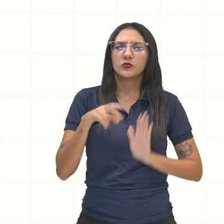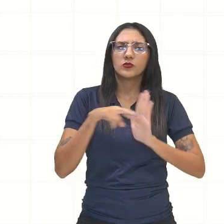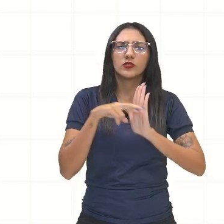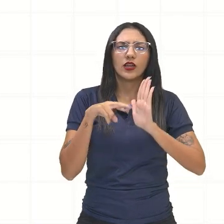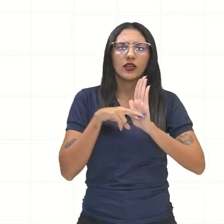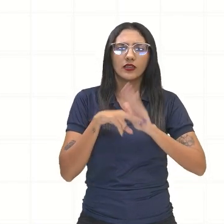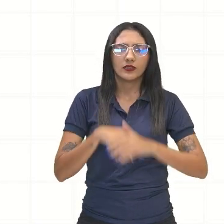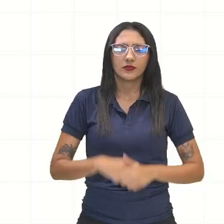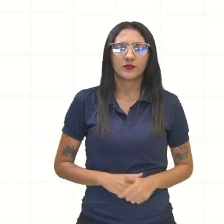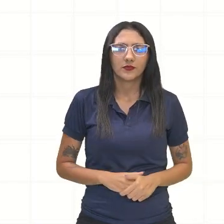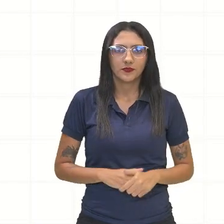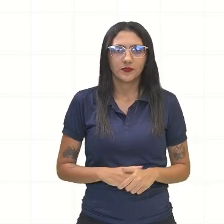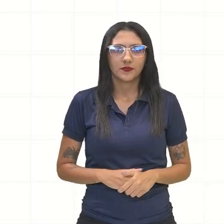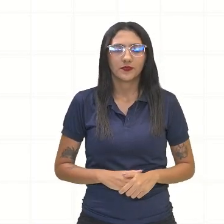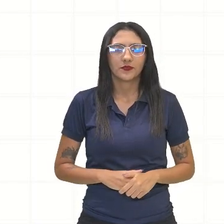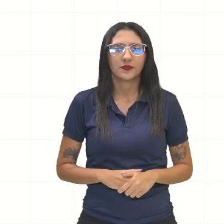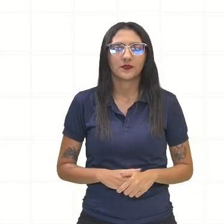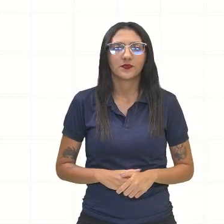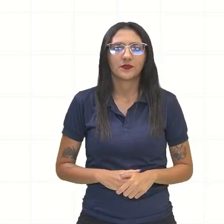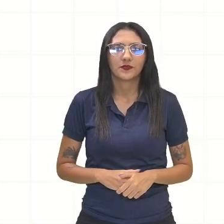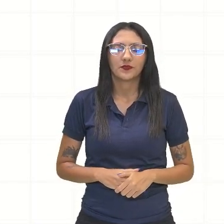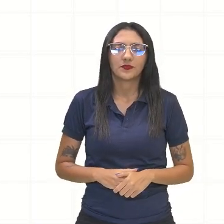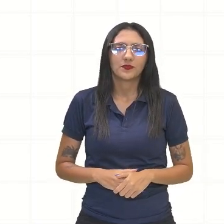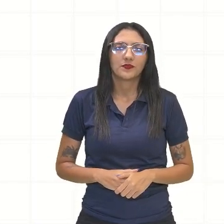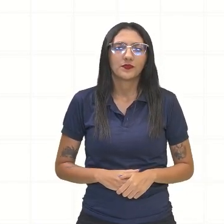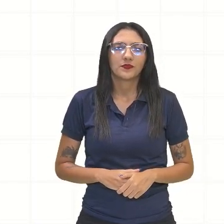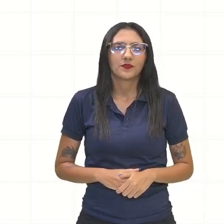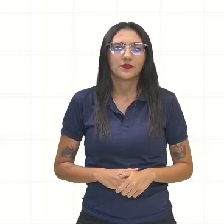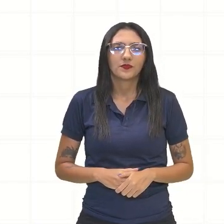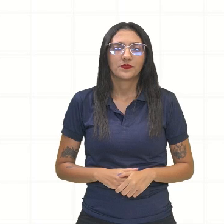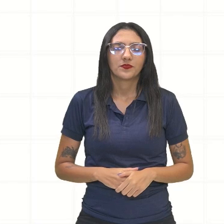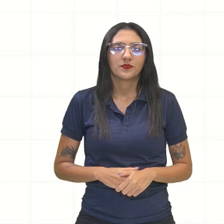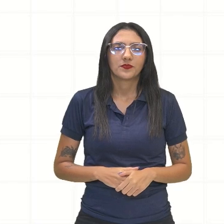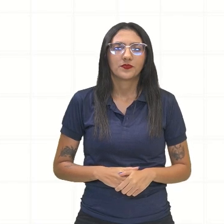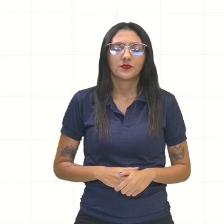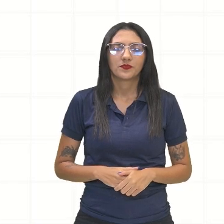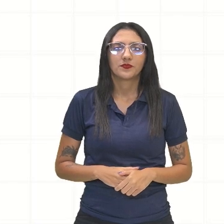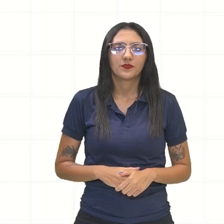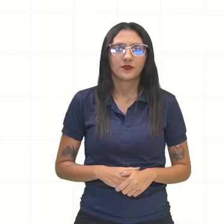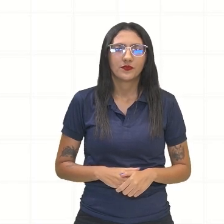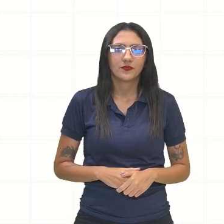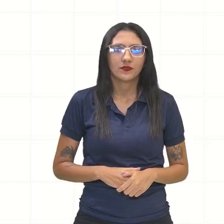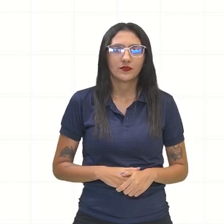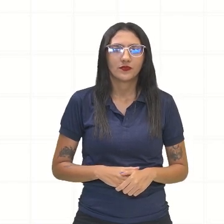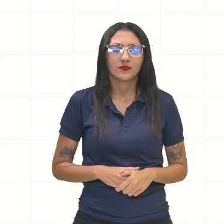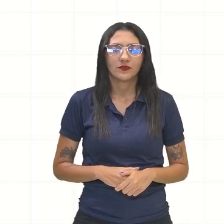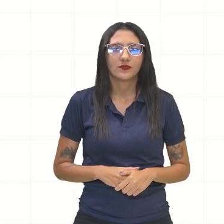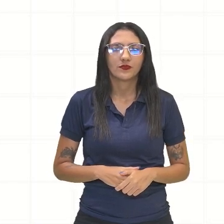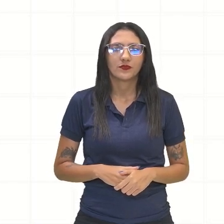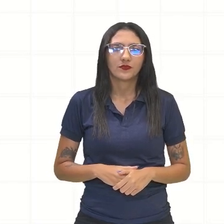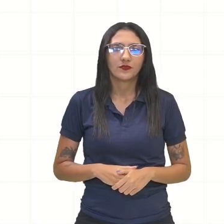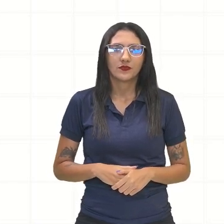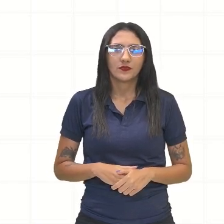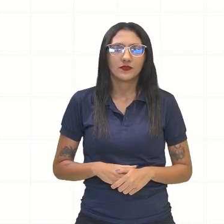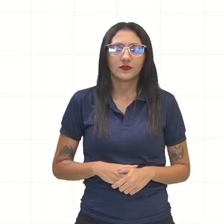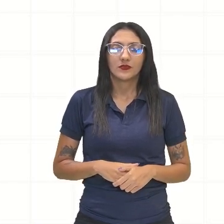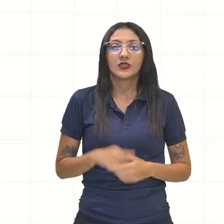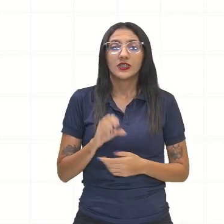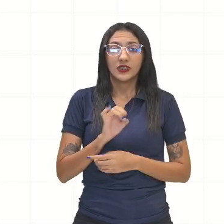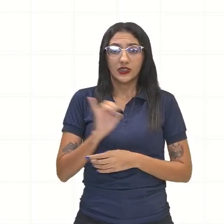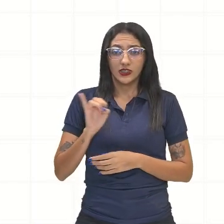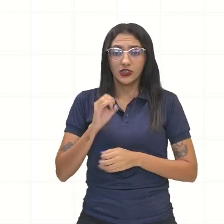regrinha, ela diz o seguinte, tá? Quando o ano não terminar